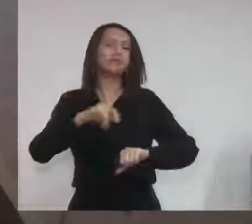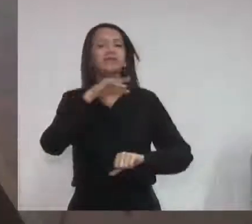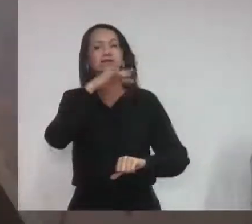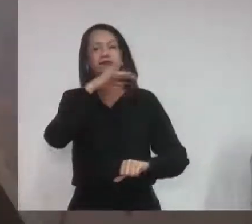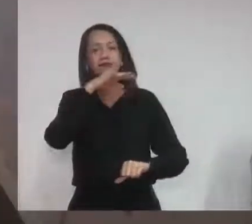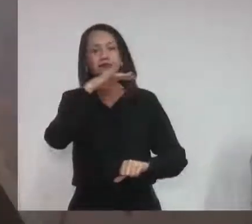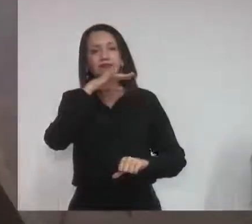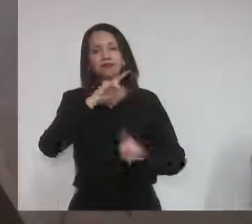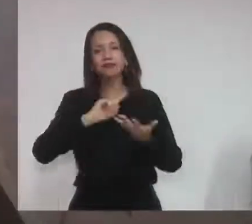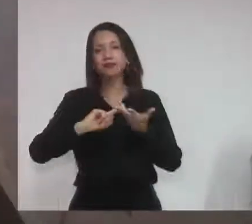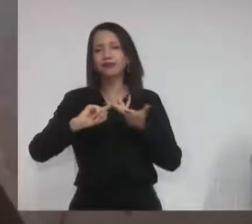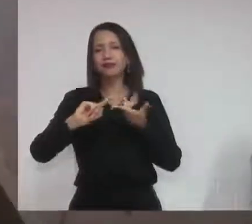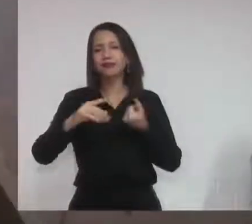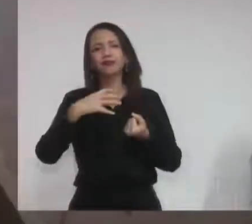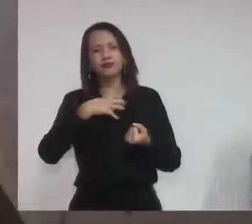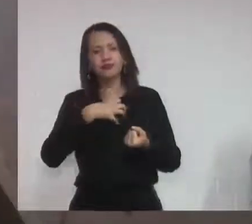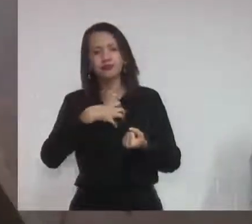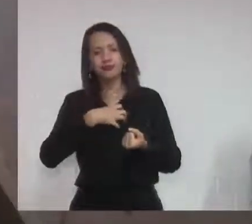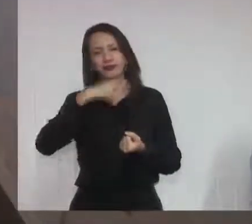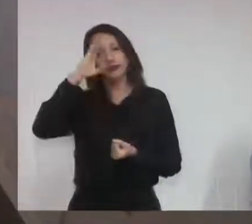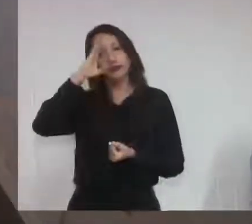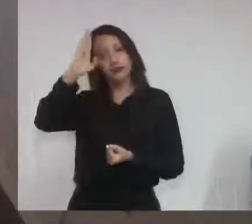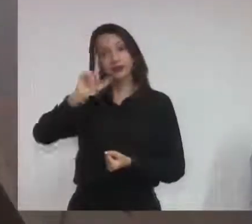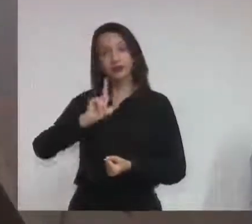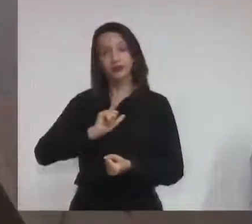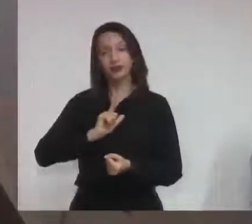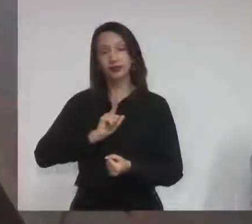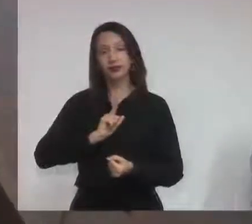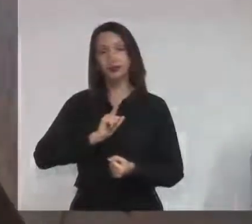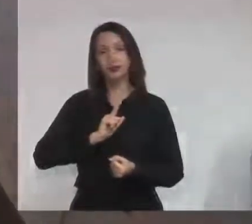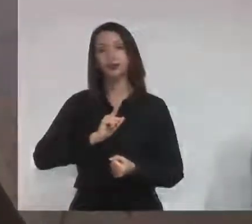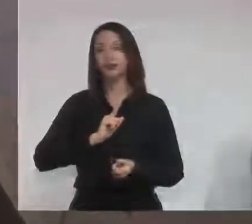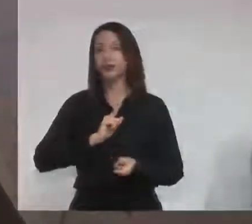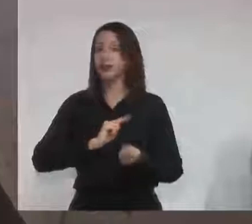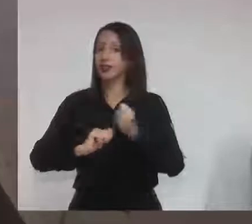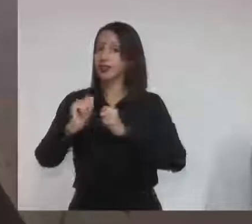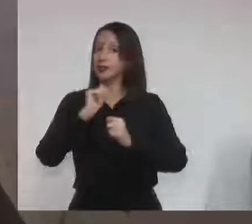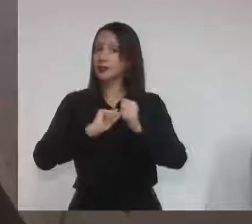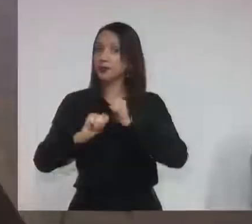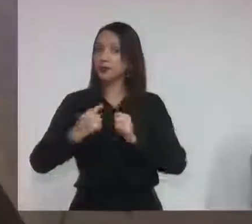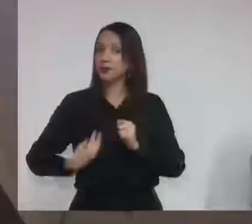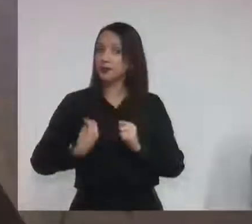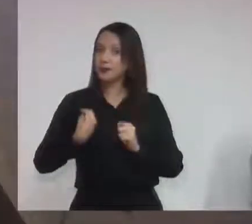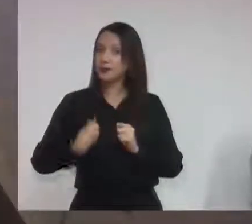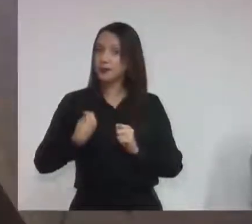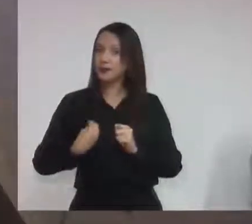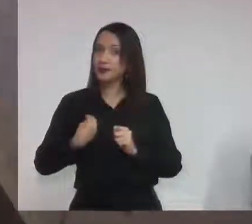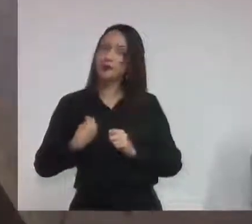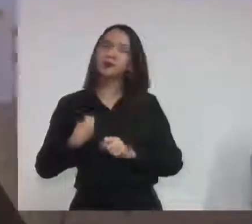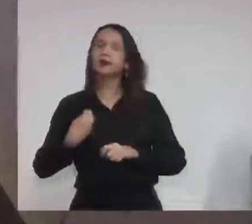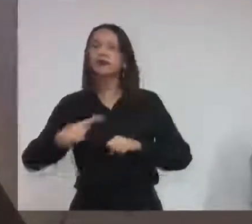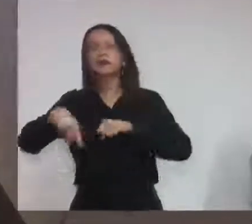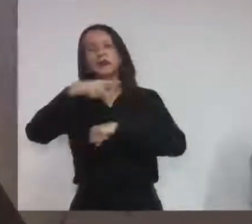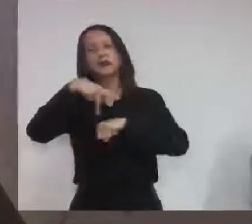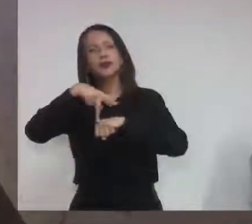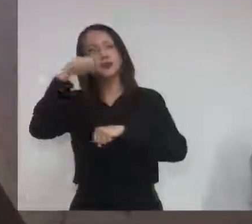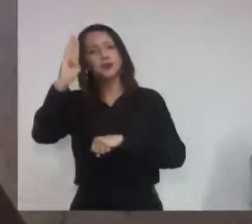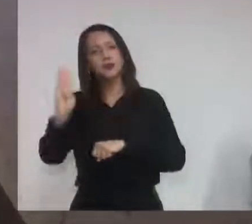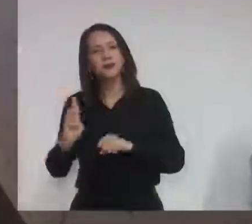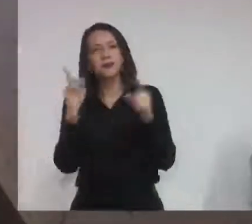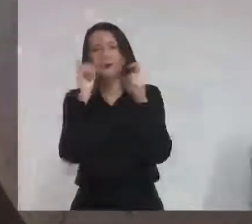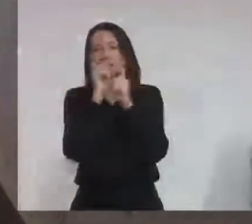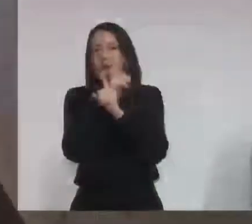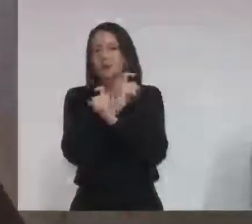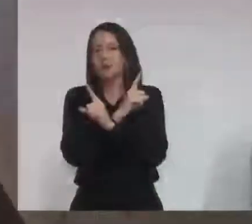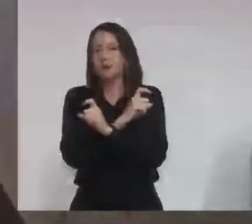né, por uma série de fatores, inclusive a questão econômica vivida pelo país e as dificuldades dos municípios que